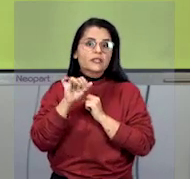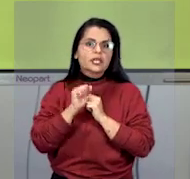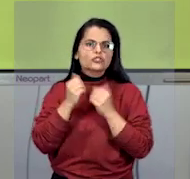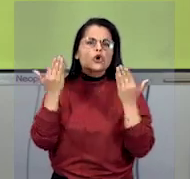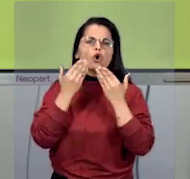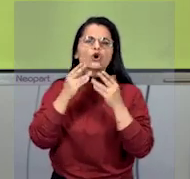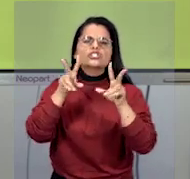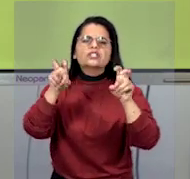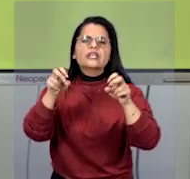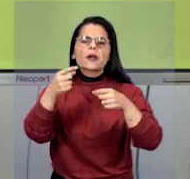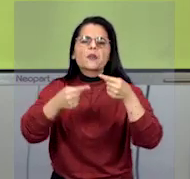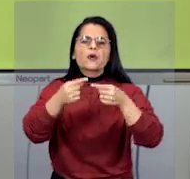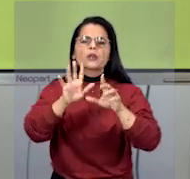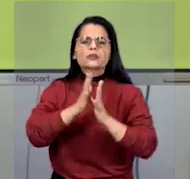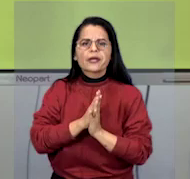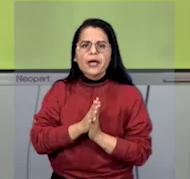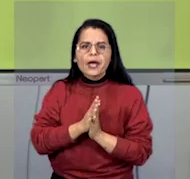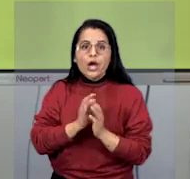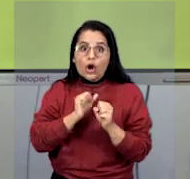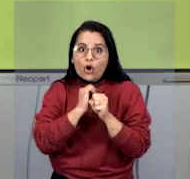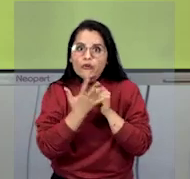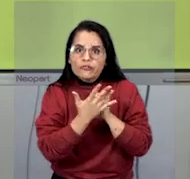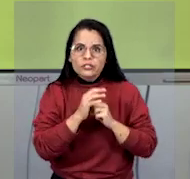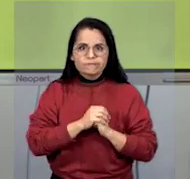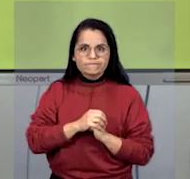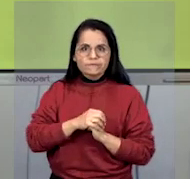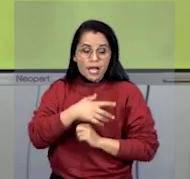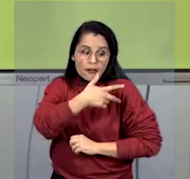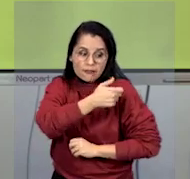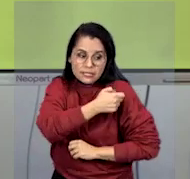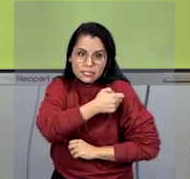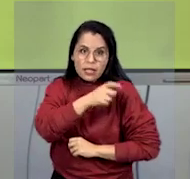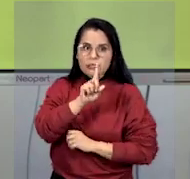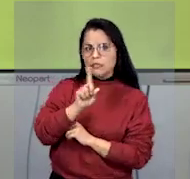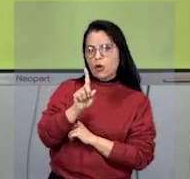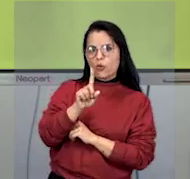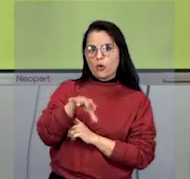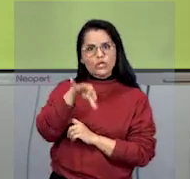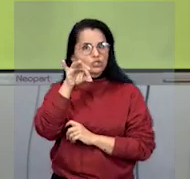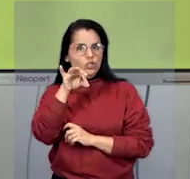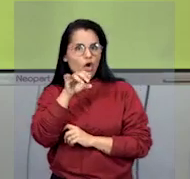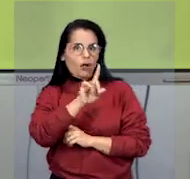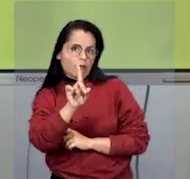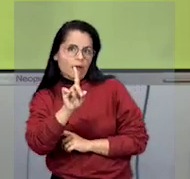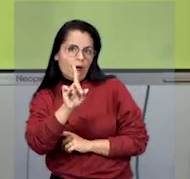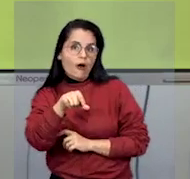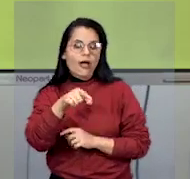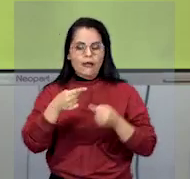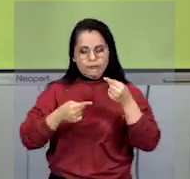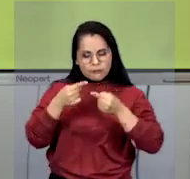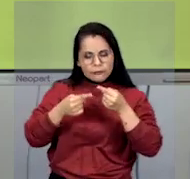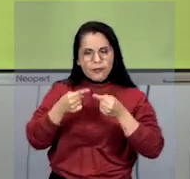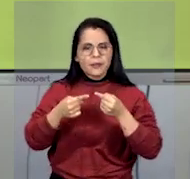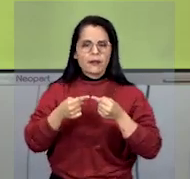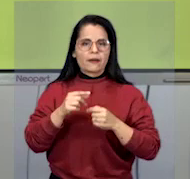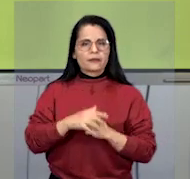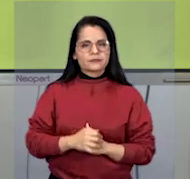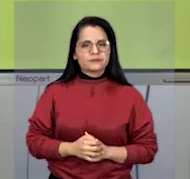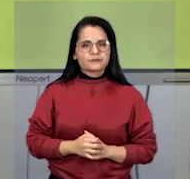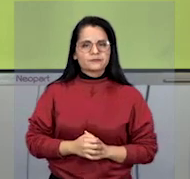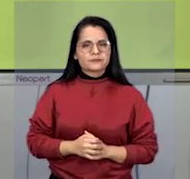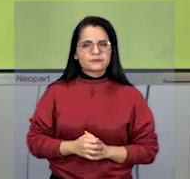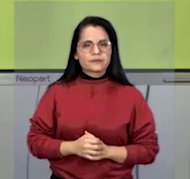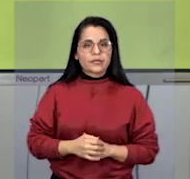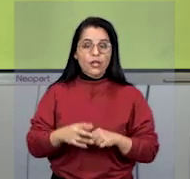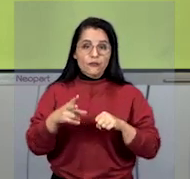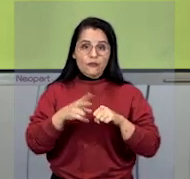Covid. Vacina ou não vacina? Escolha a vacina ou não escolha a vacina? Está em debate, está em questão. Verbos